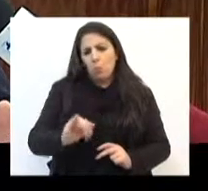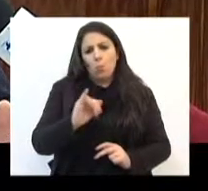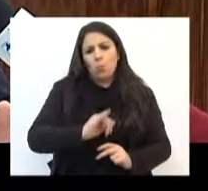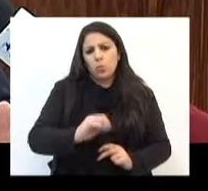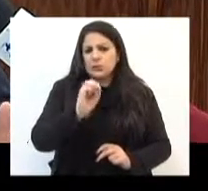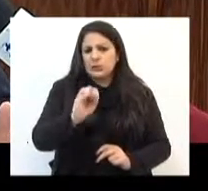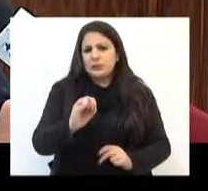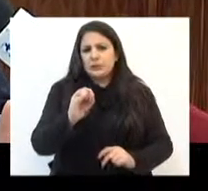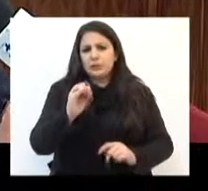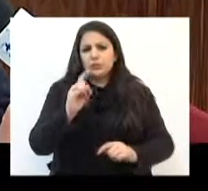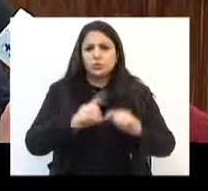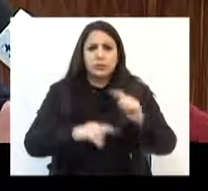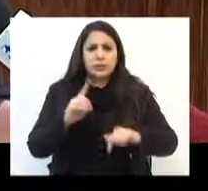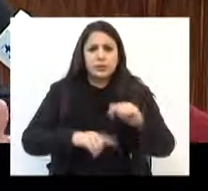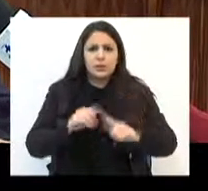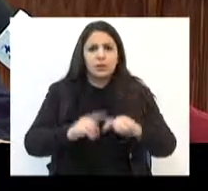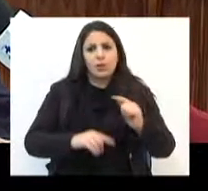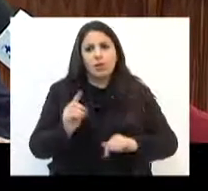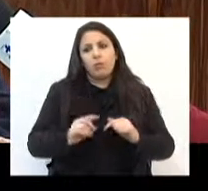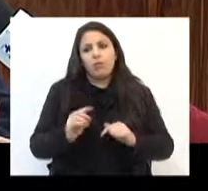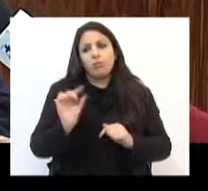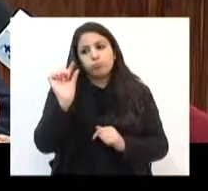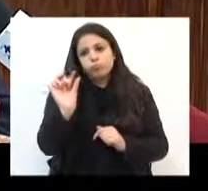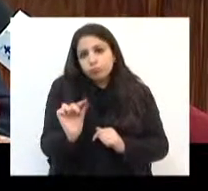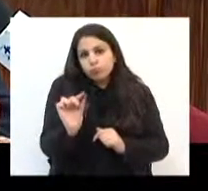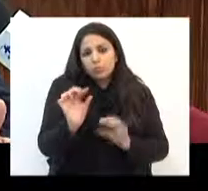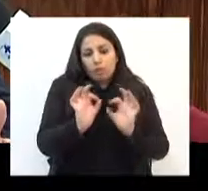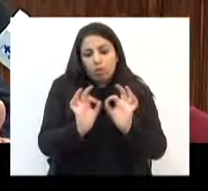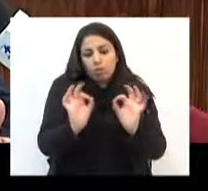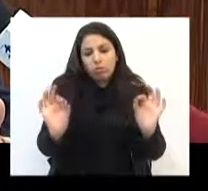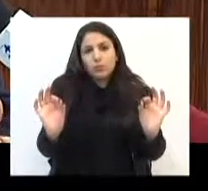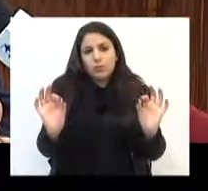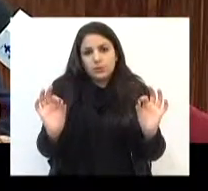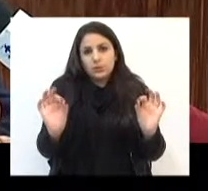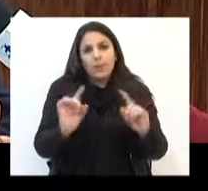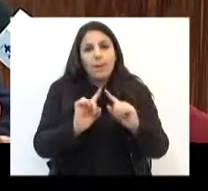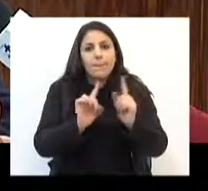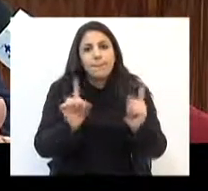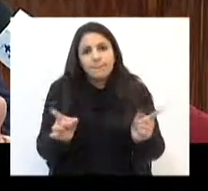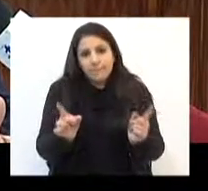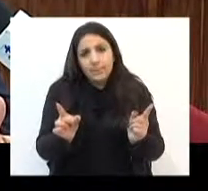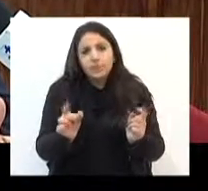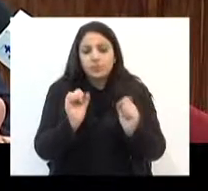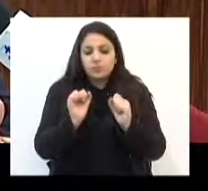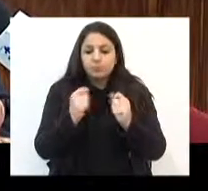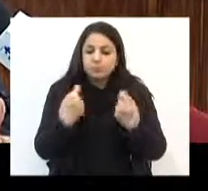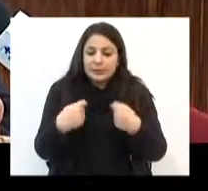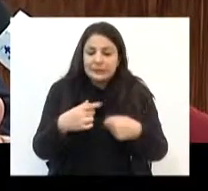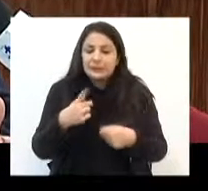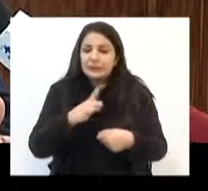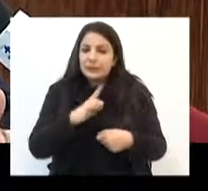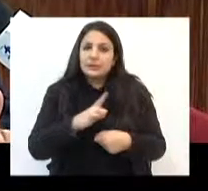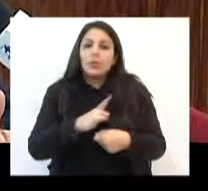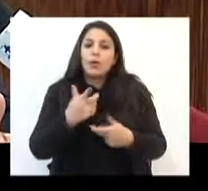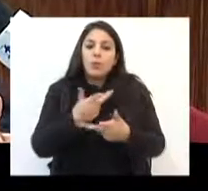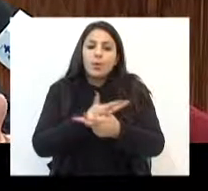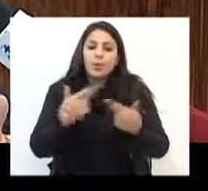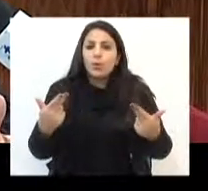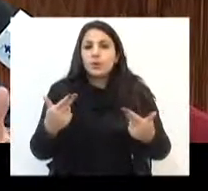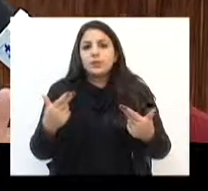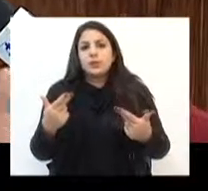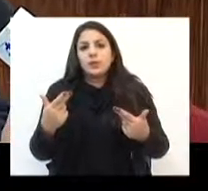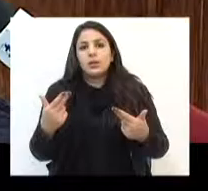aqui na Câmara? Pode. Veja bem, eu não estou colocando como alguma coisa sine qua non. Eu acho que